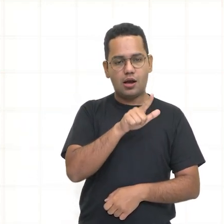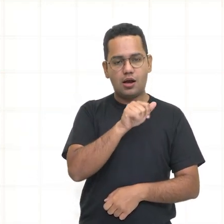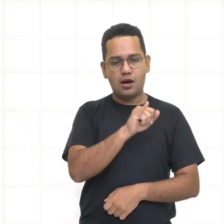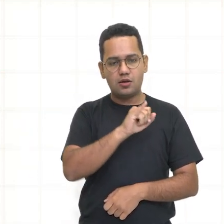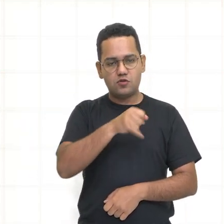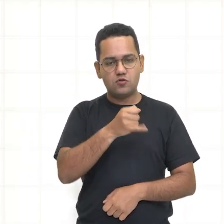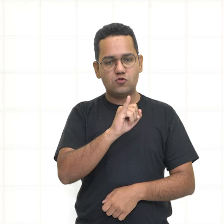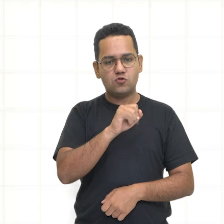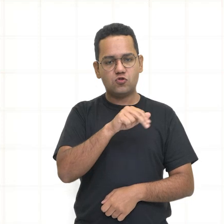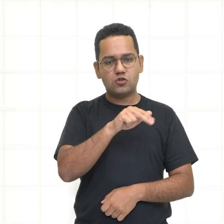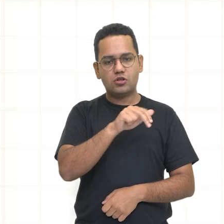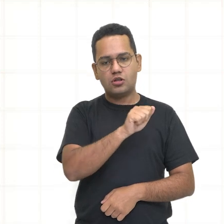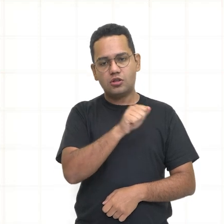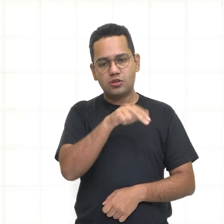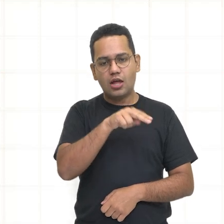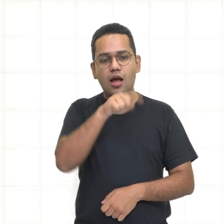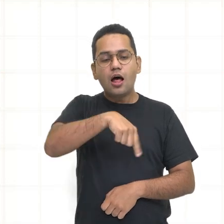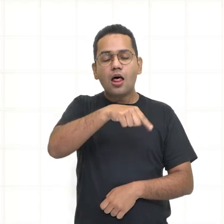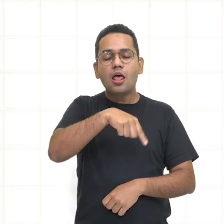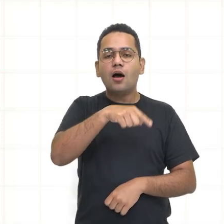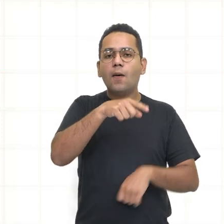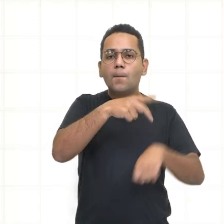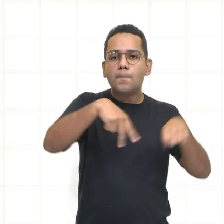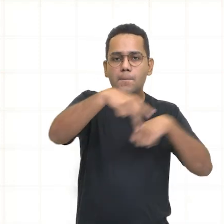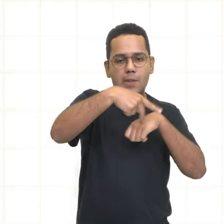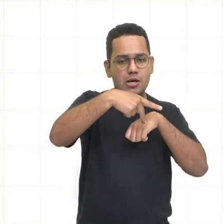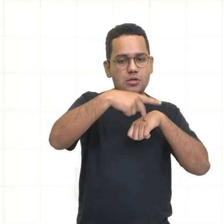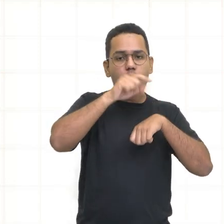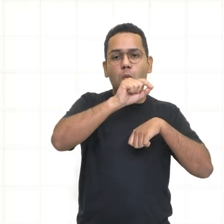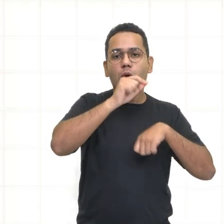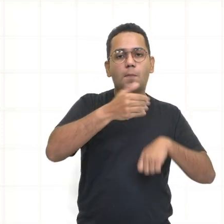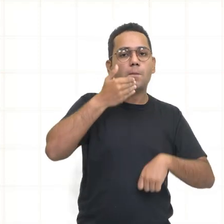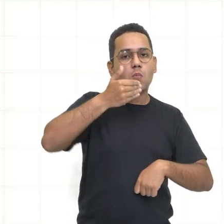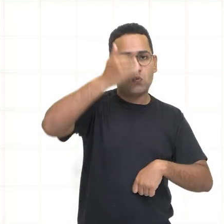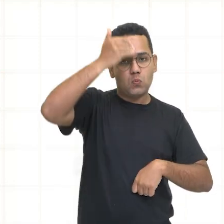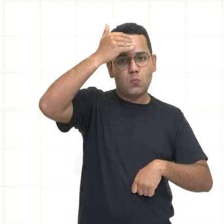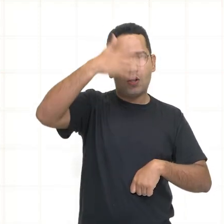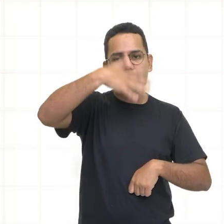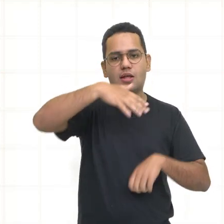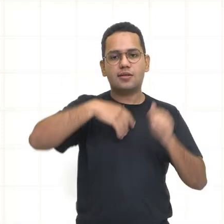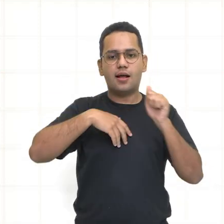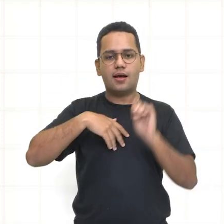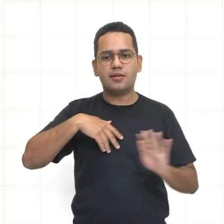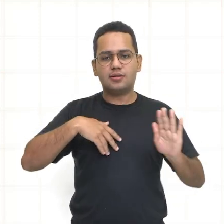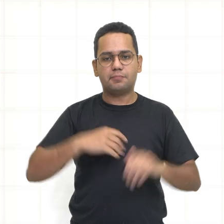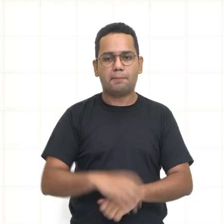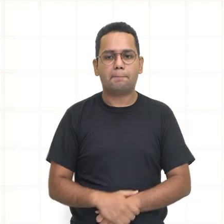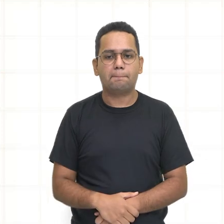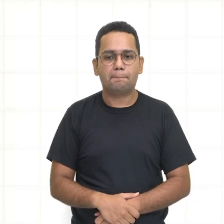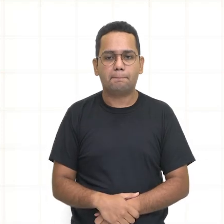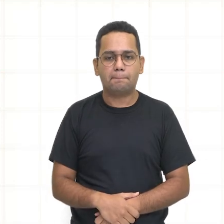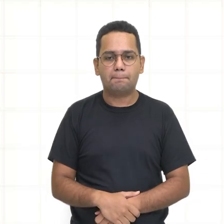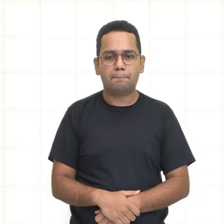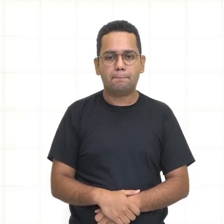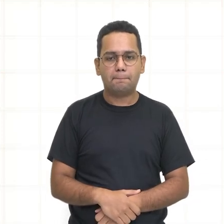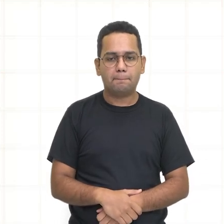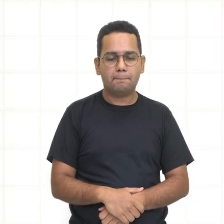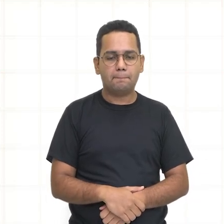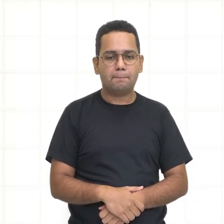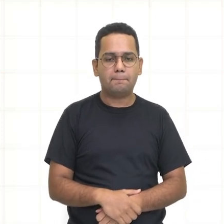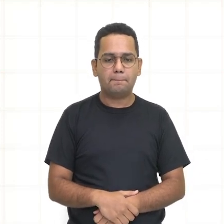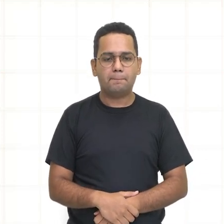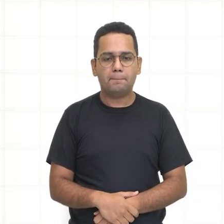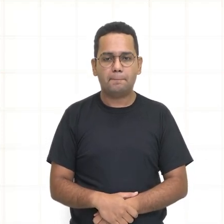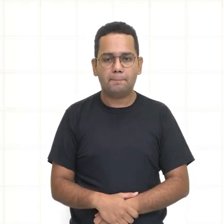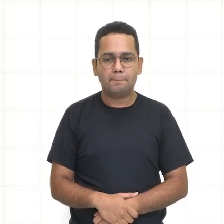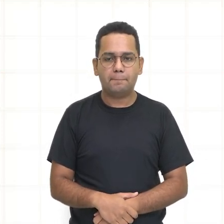foi criado como um estado muçulmano dentro do território asiático, certo? Então, esse é